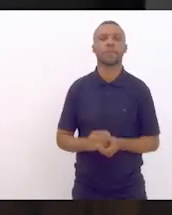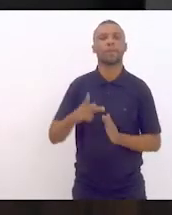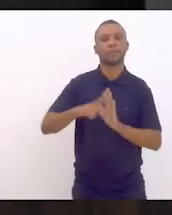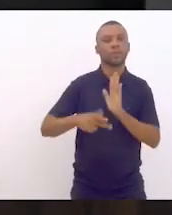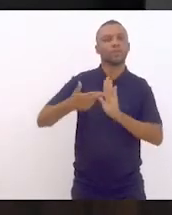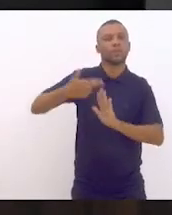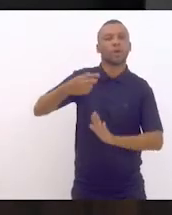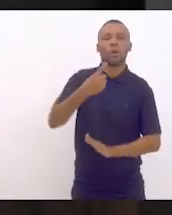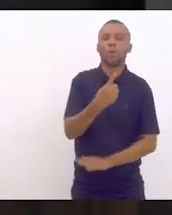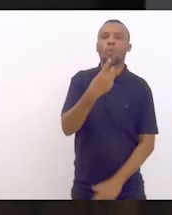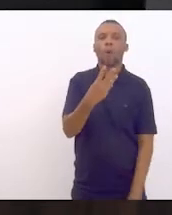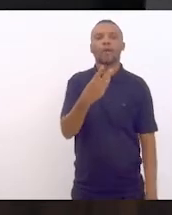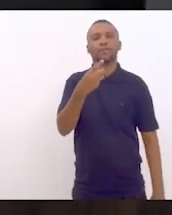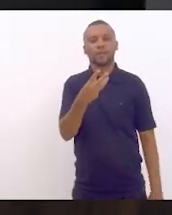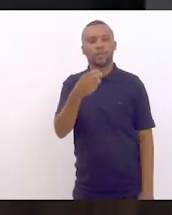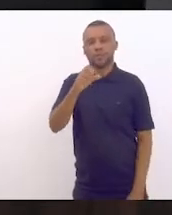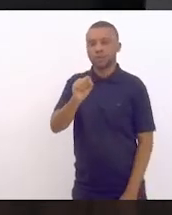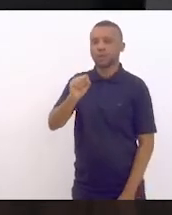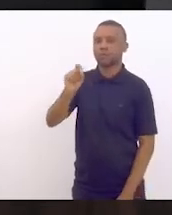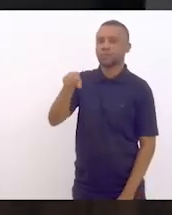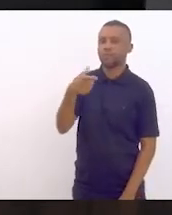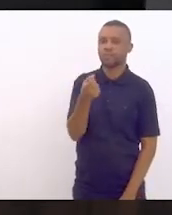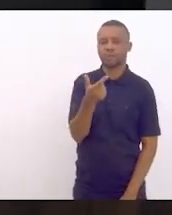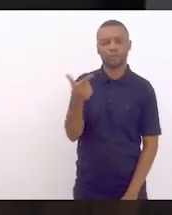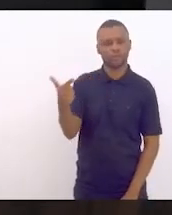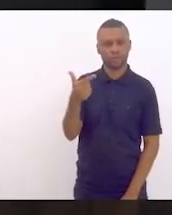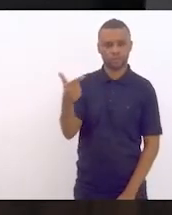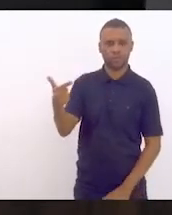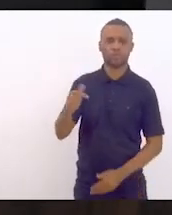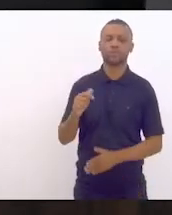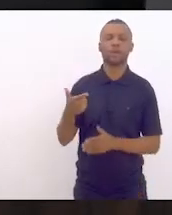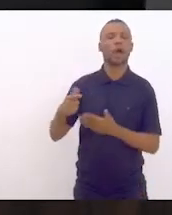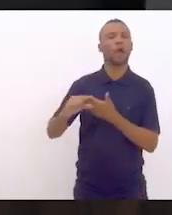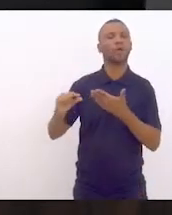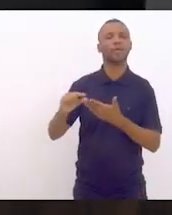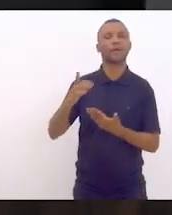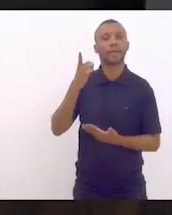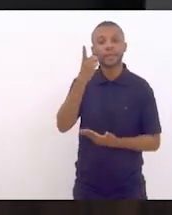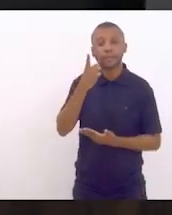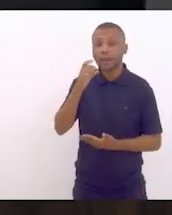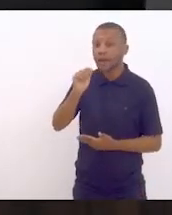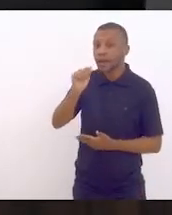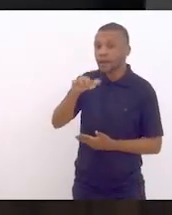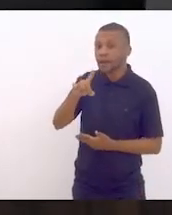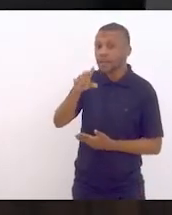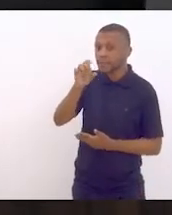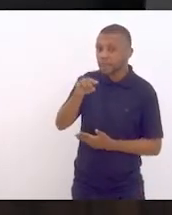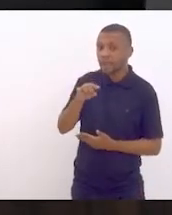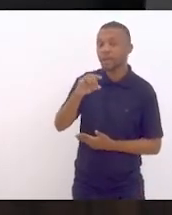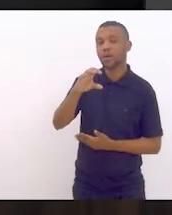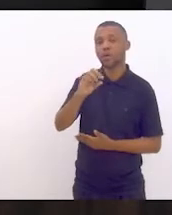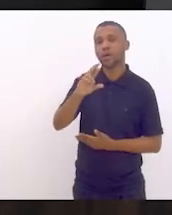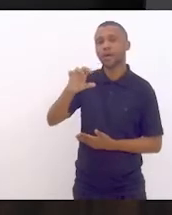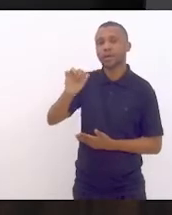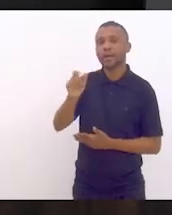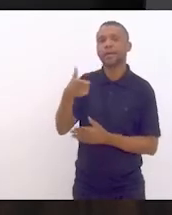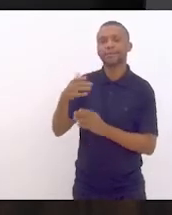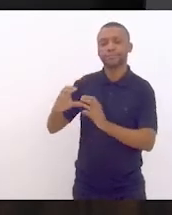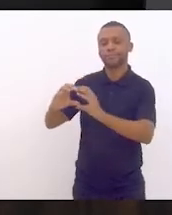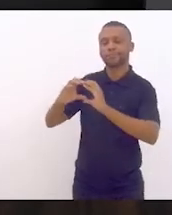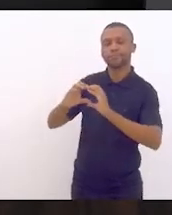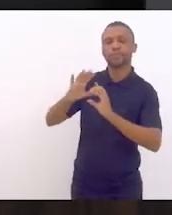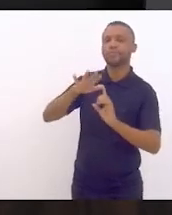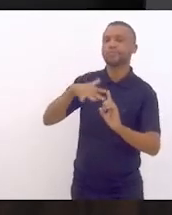resolução 1438 de 22, de autoria do deputado André Correia, que concede medalha Tiradentes, respectivo